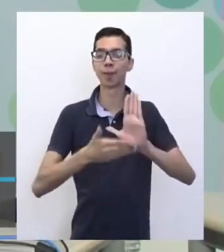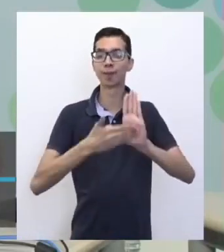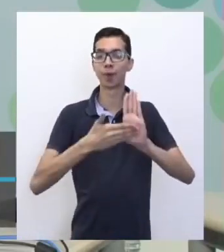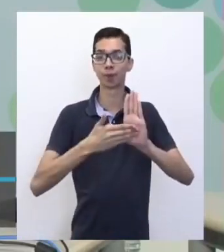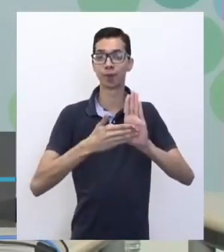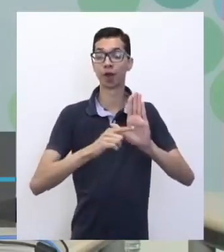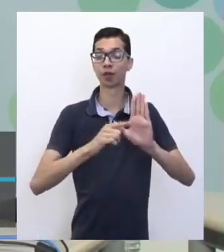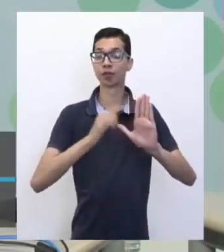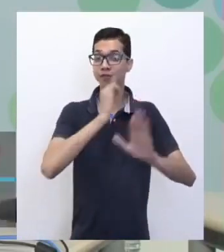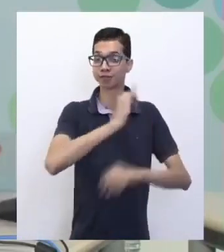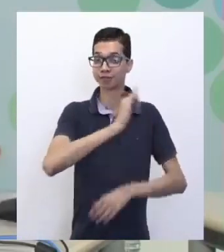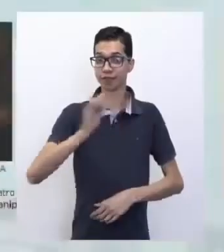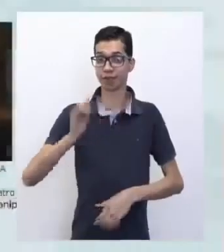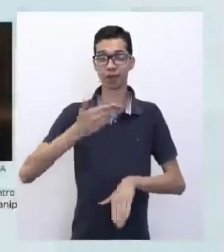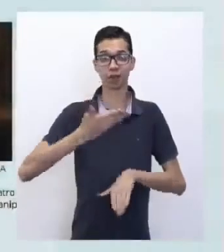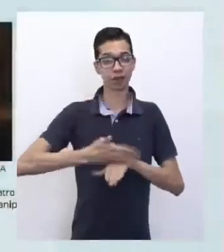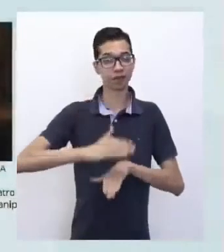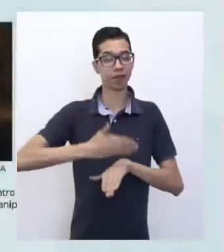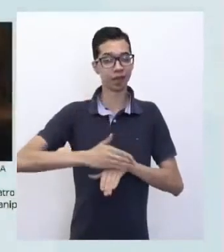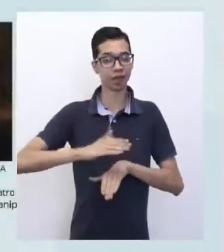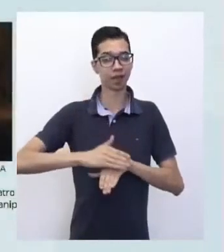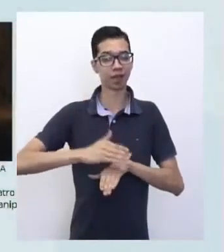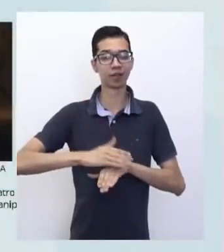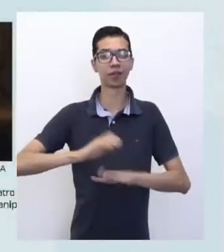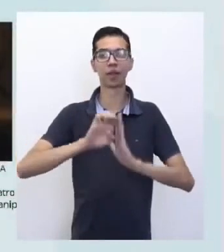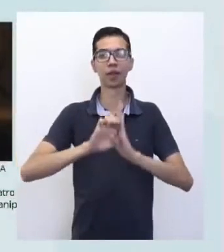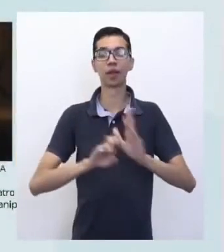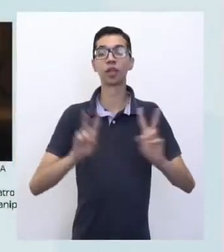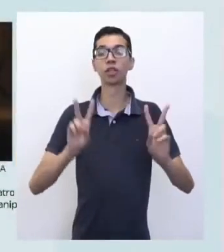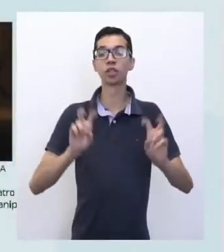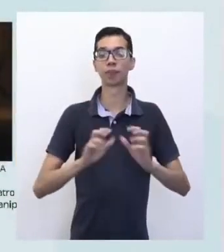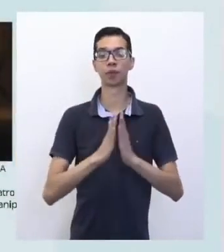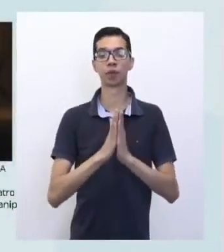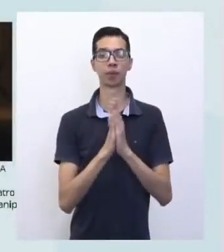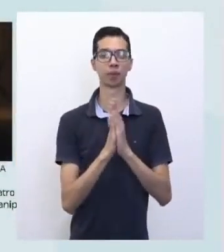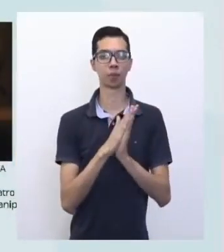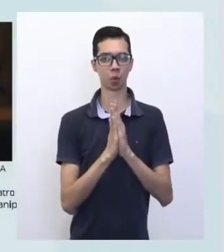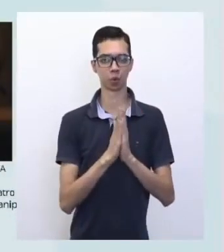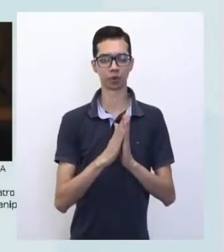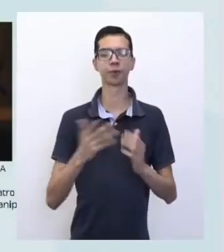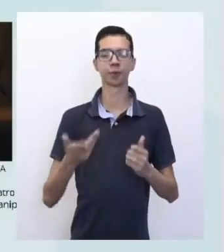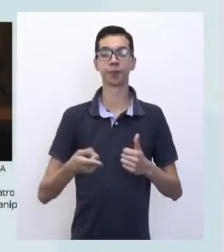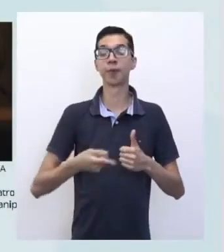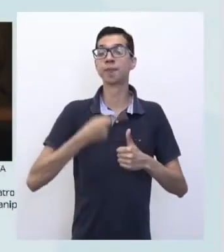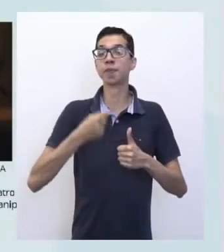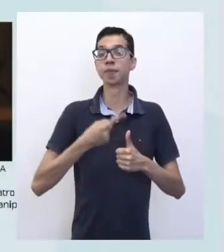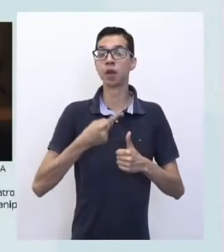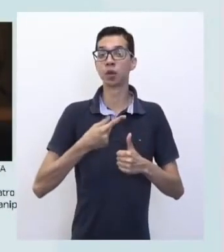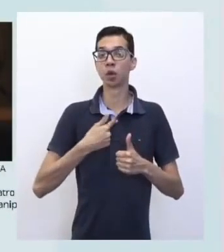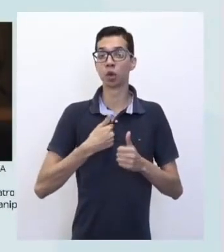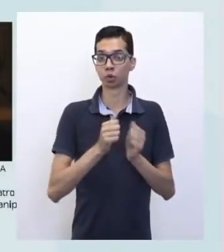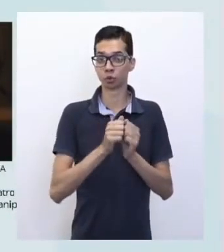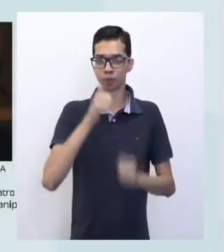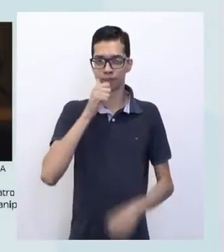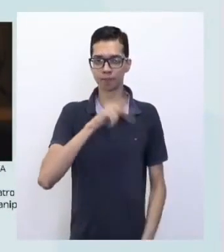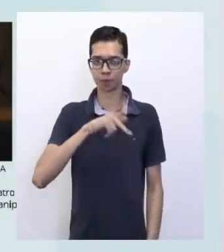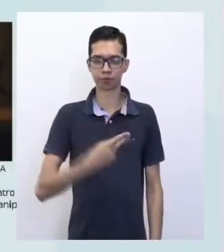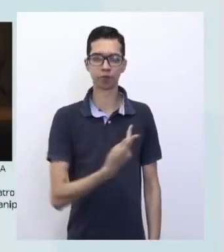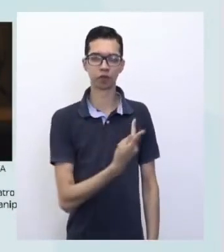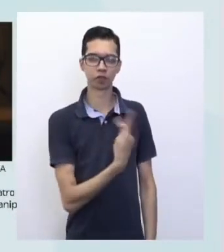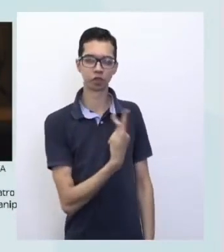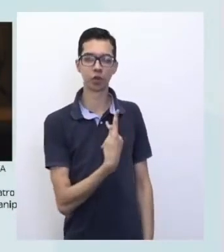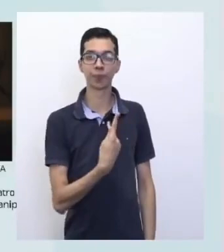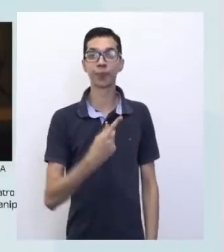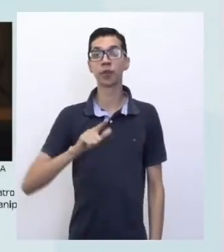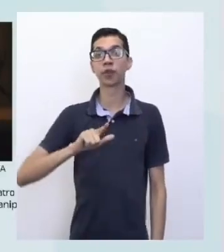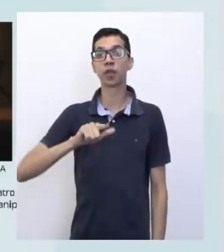exercícios voltado para a manipulação de bonecos. Então, primeiro, quem quiser, eu vou fazer aqui com a professora, quem quiser depois